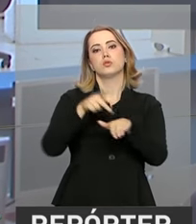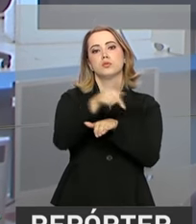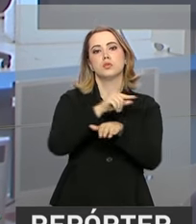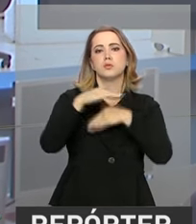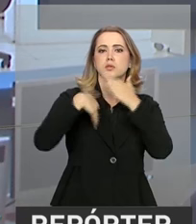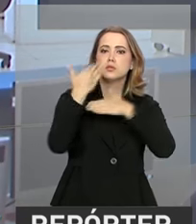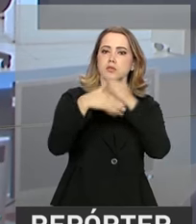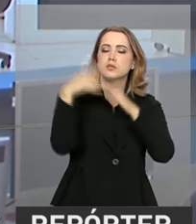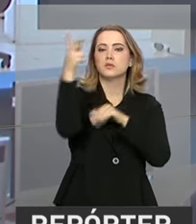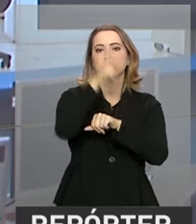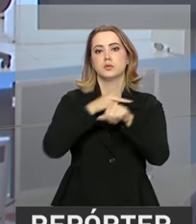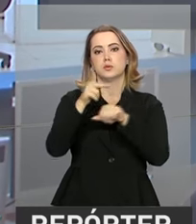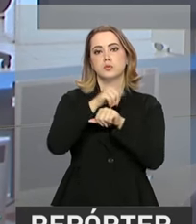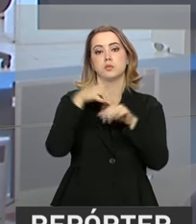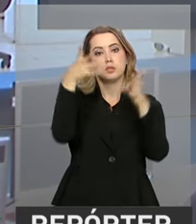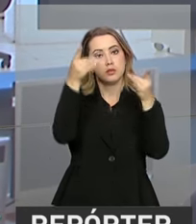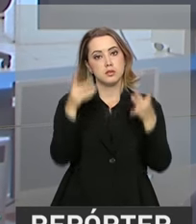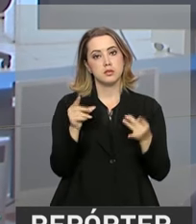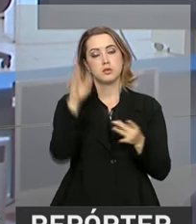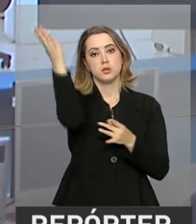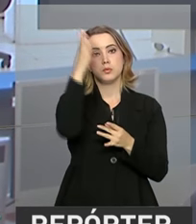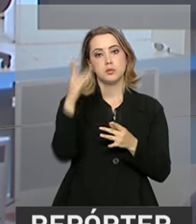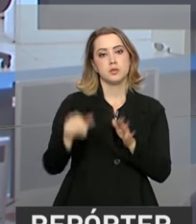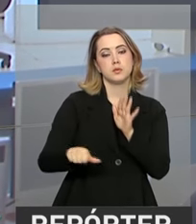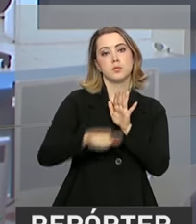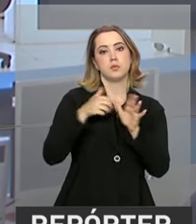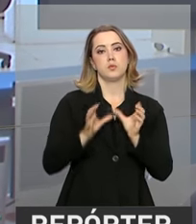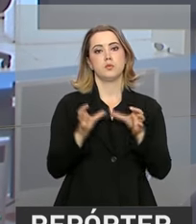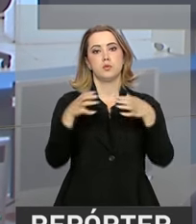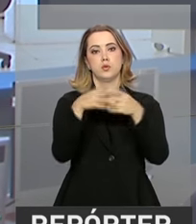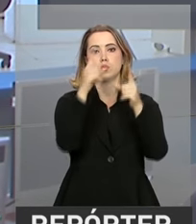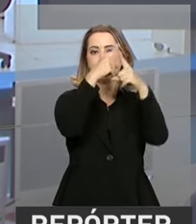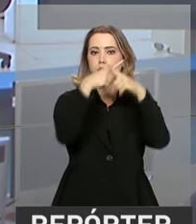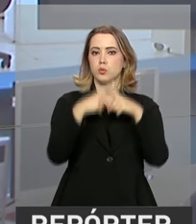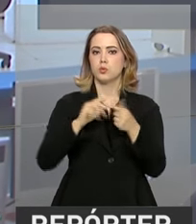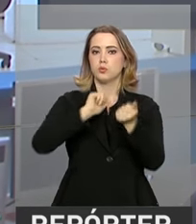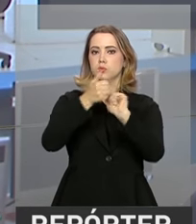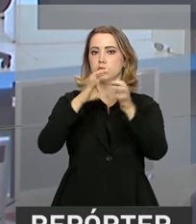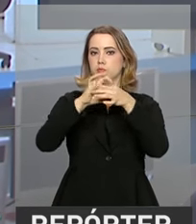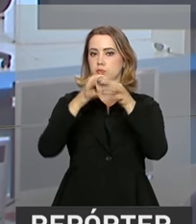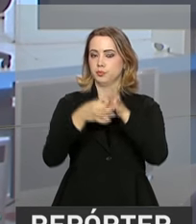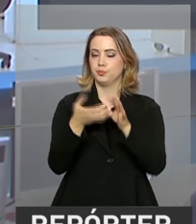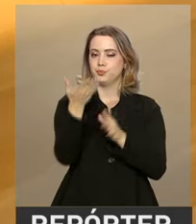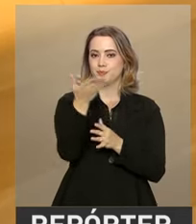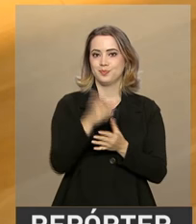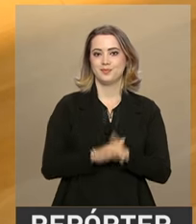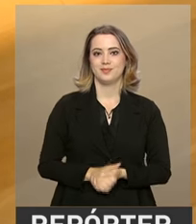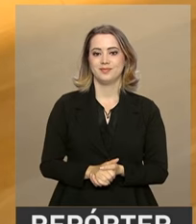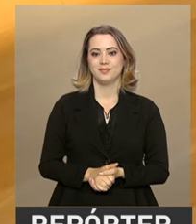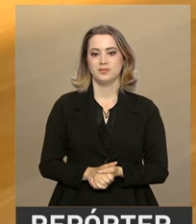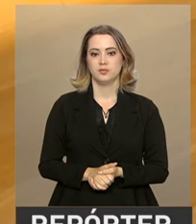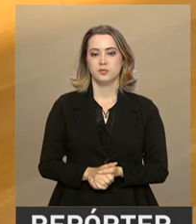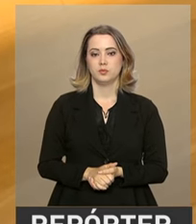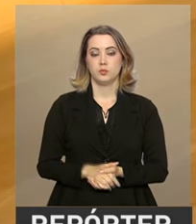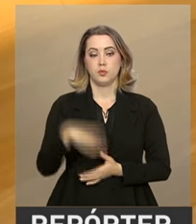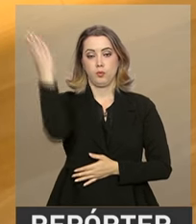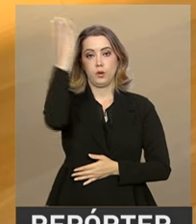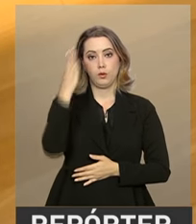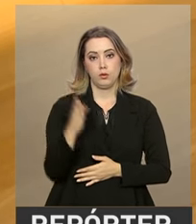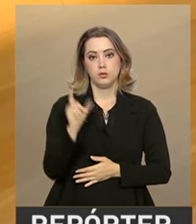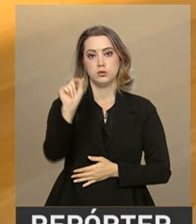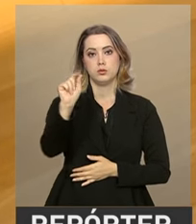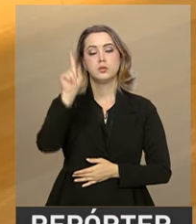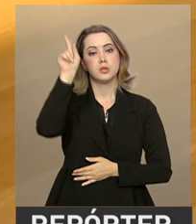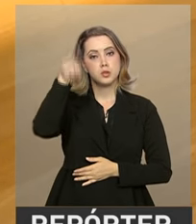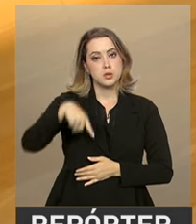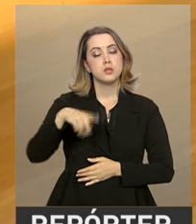que o Brasil teve a honra de receber a primeira delegação de refugiados nestas Olimpíadas. O Brasil é